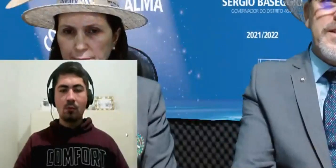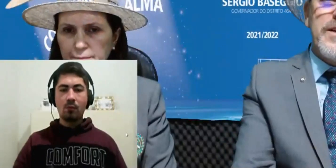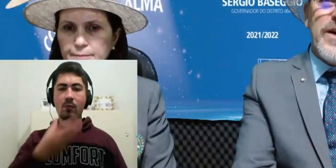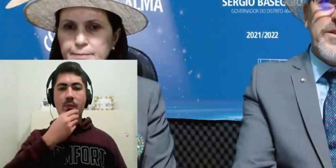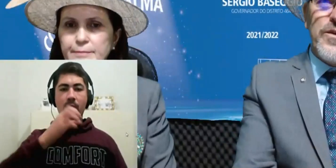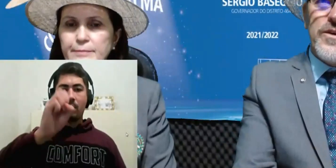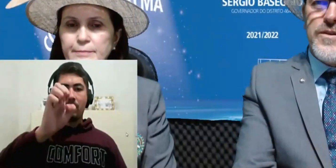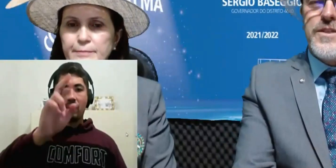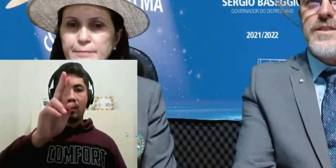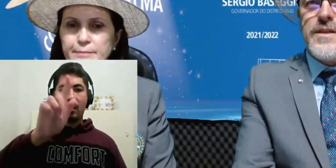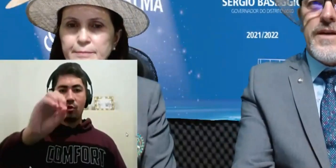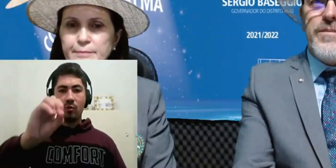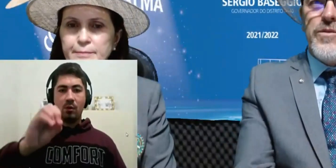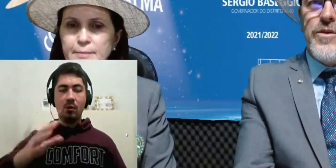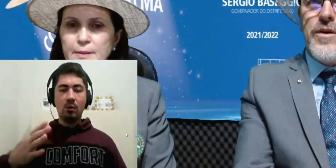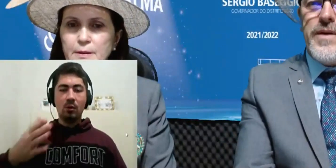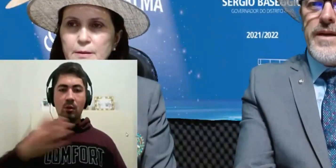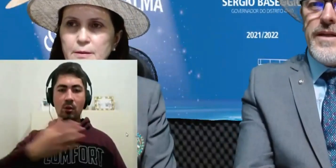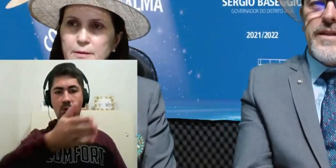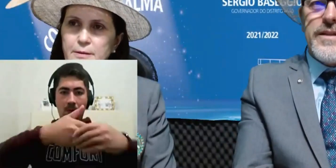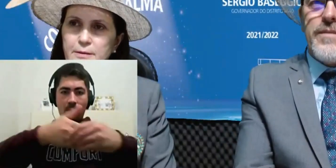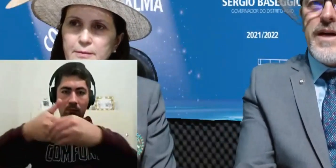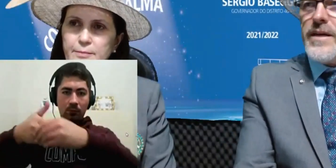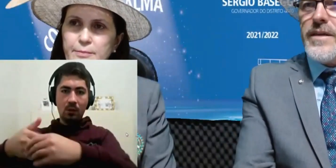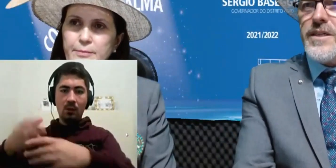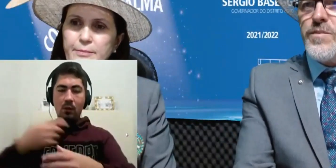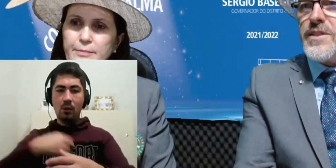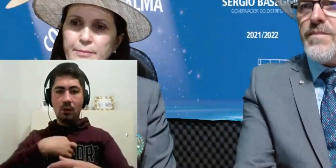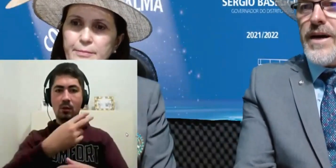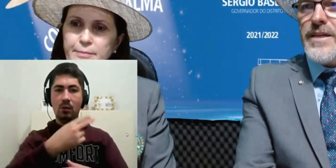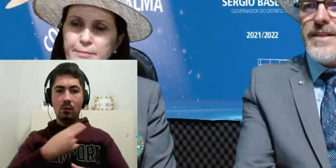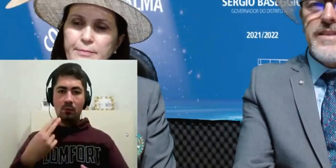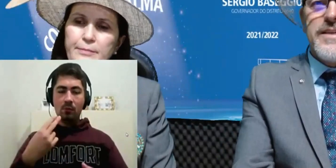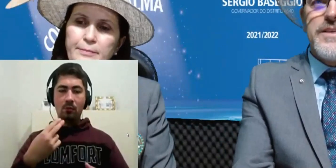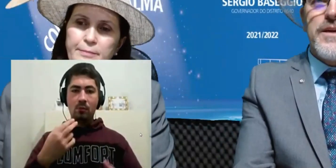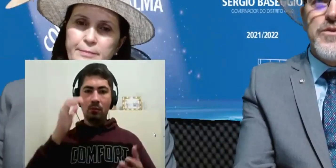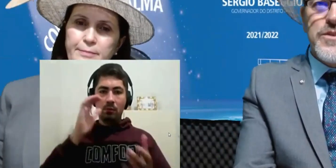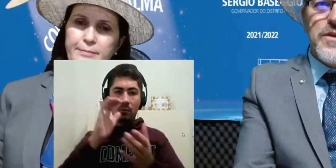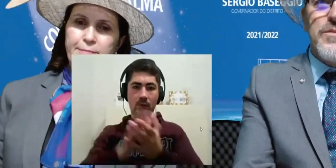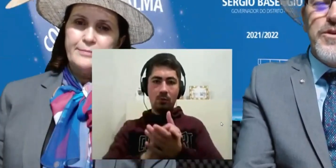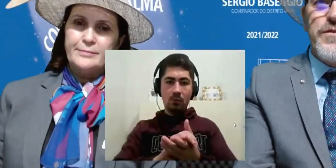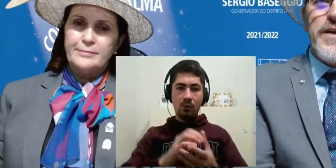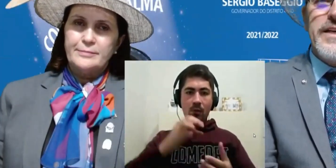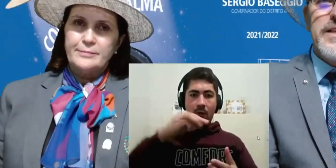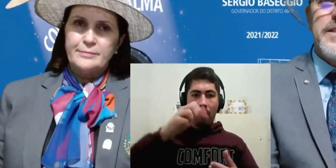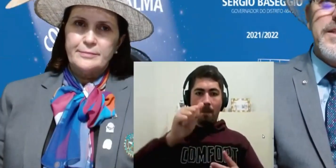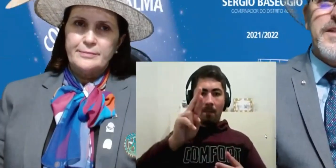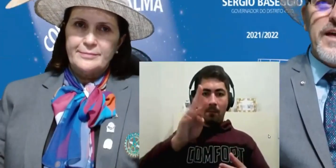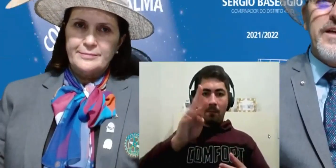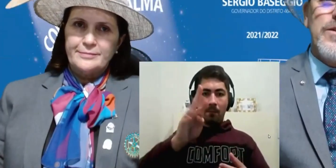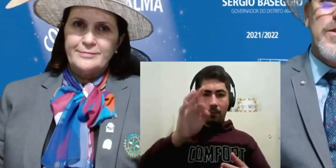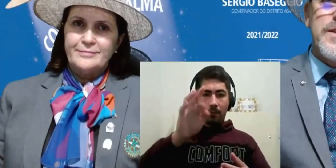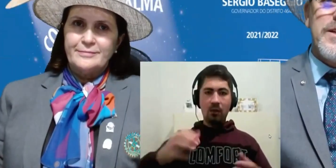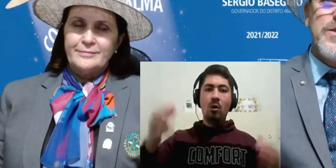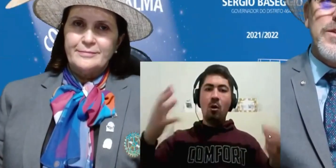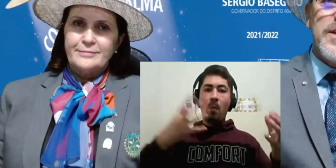Nossa saudação a todos, em meu nome, da minha esposa Marta. Estamos muito felizes de